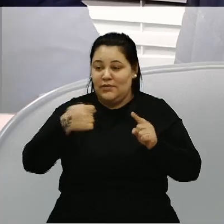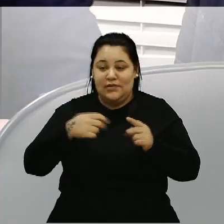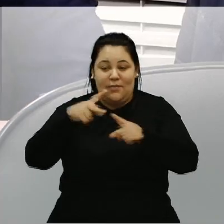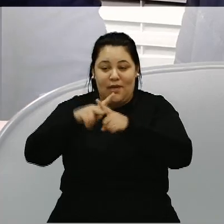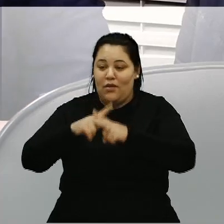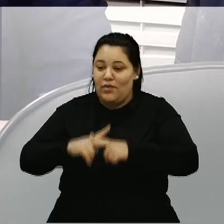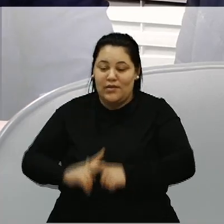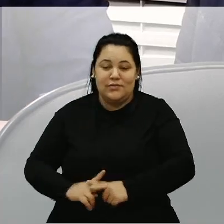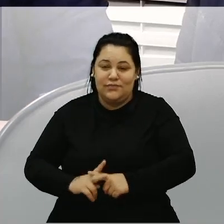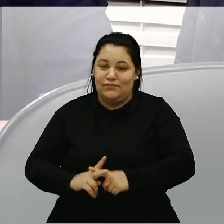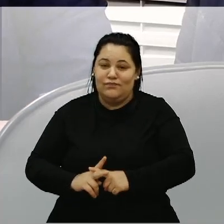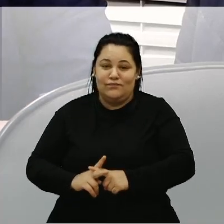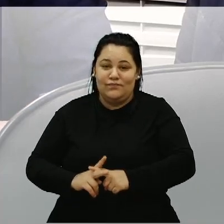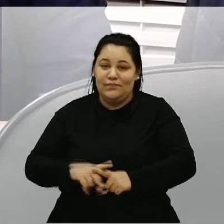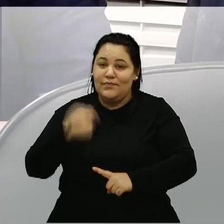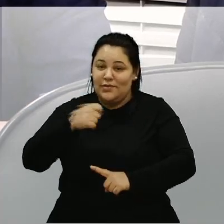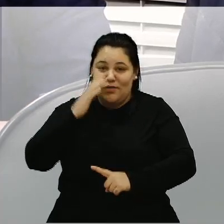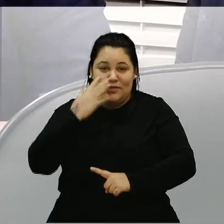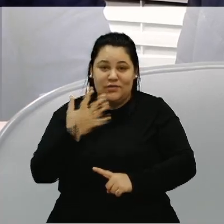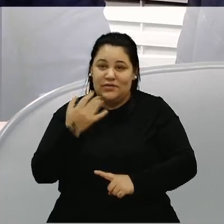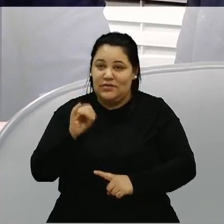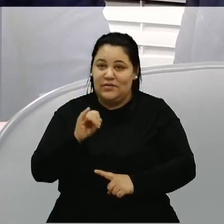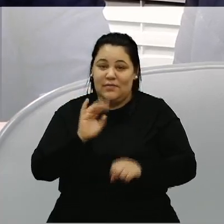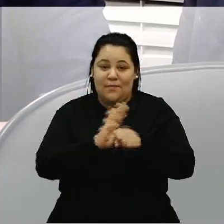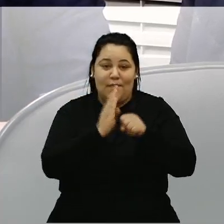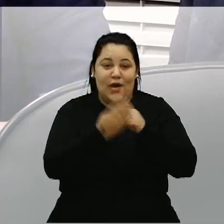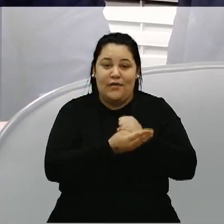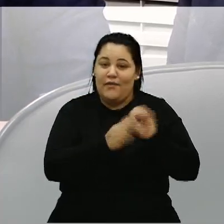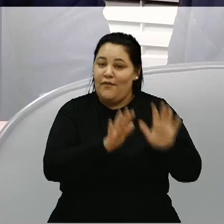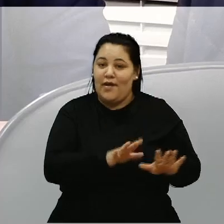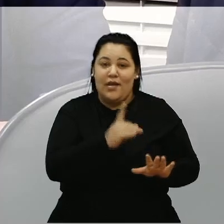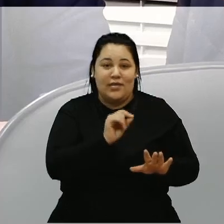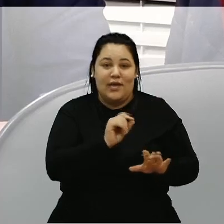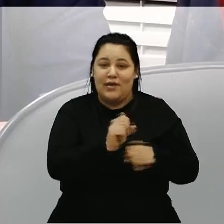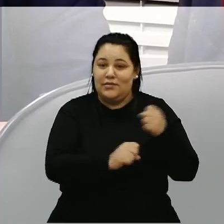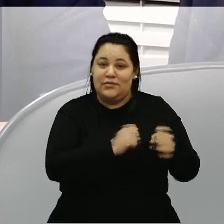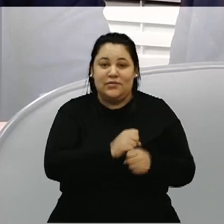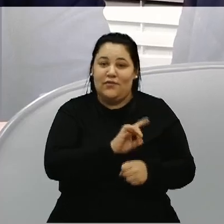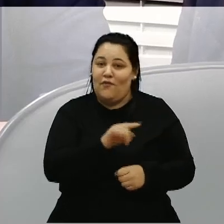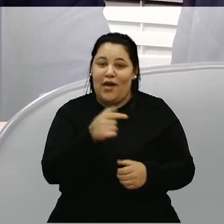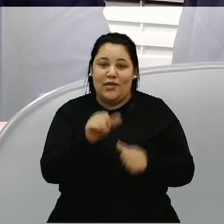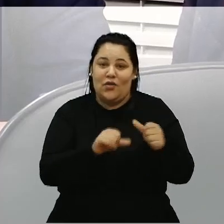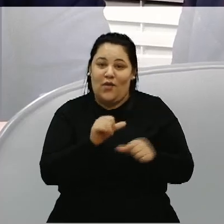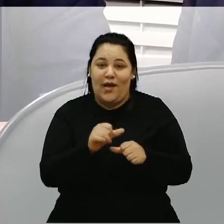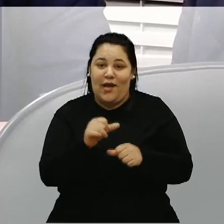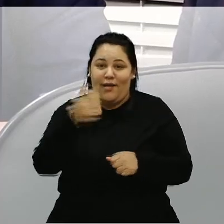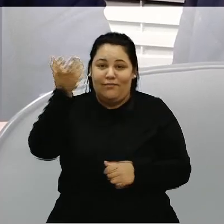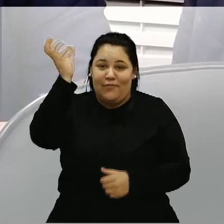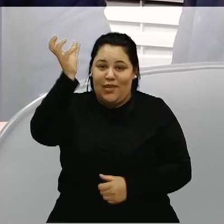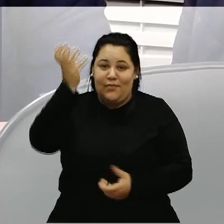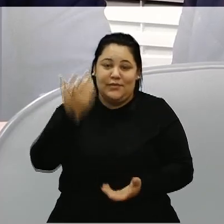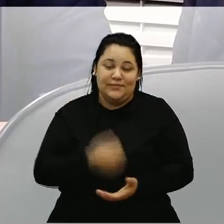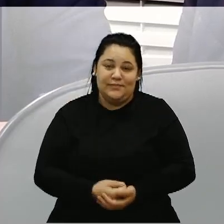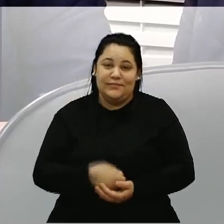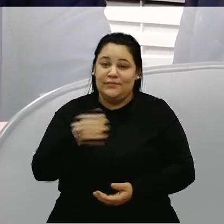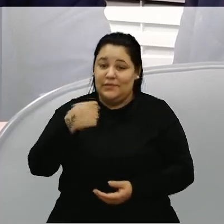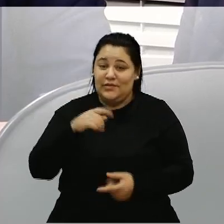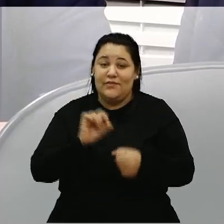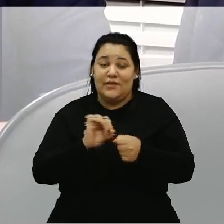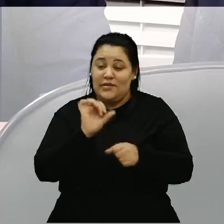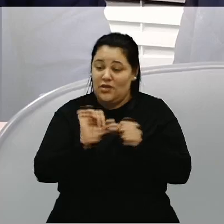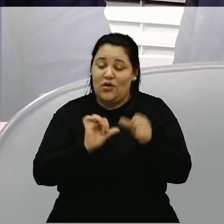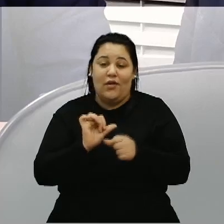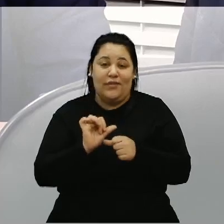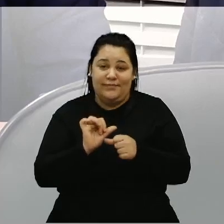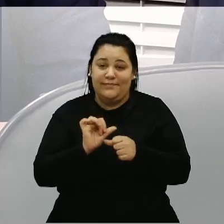nós for levar por bairro, vai ficar aqui 10 anos e não vai ser trocado todas as lâmpadas. Né? Até fazer a troca de todas que são